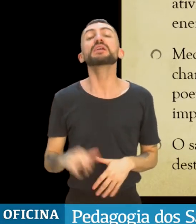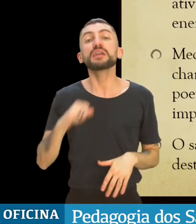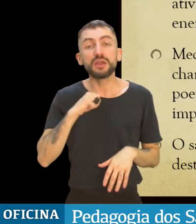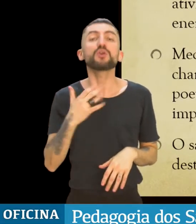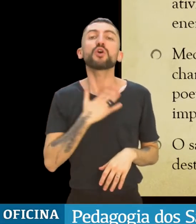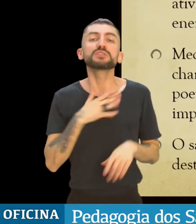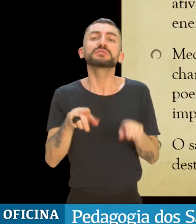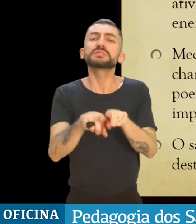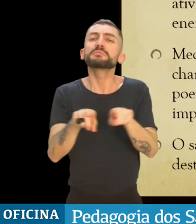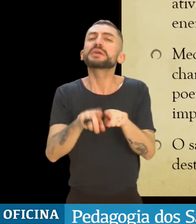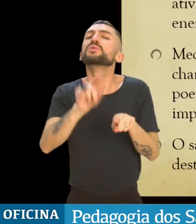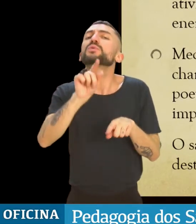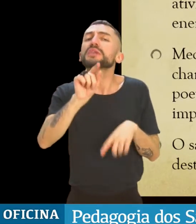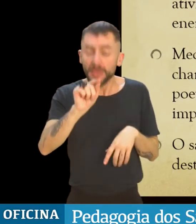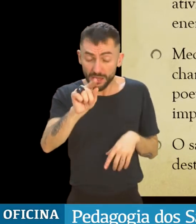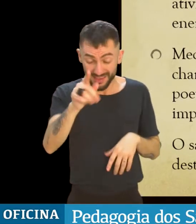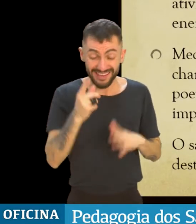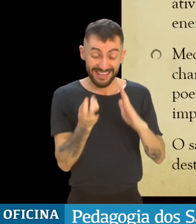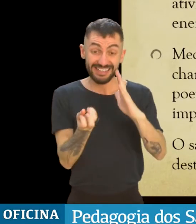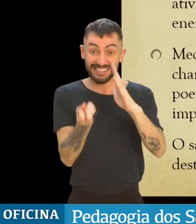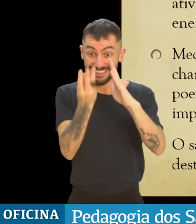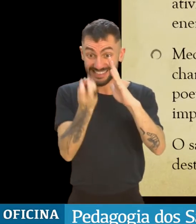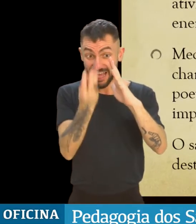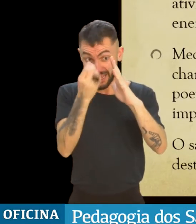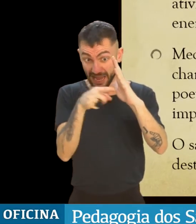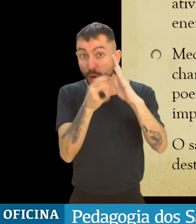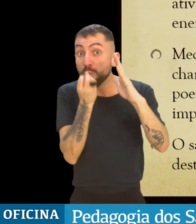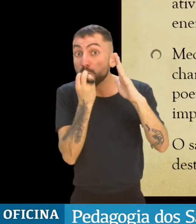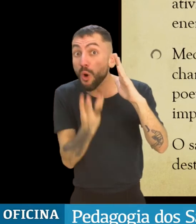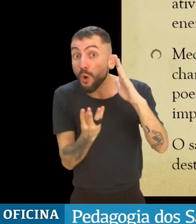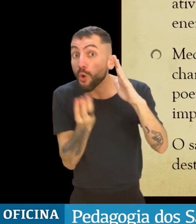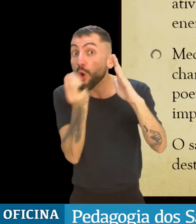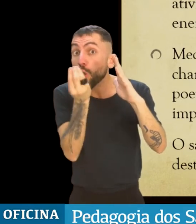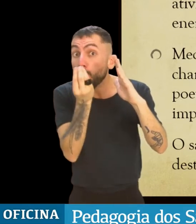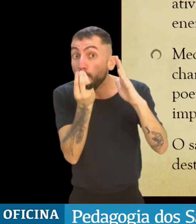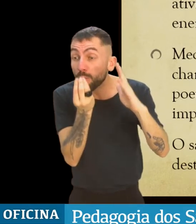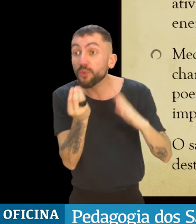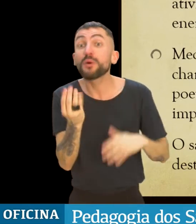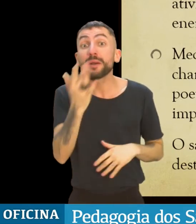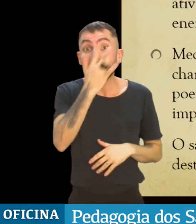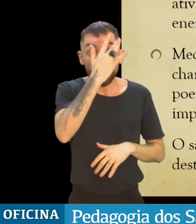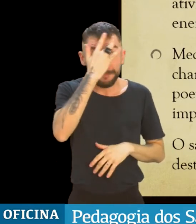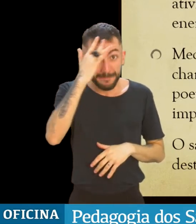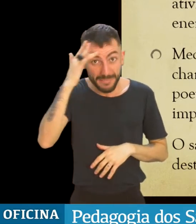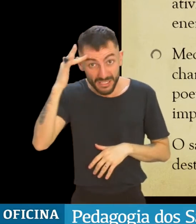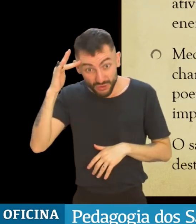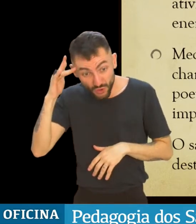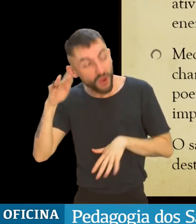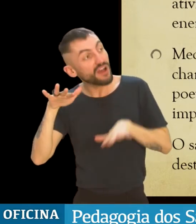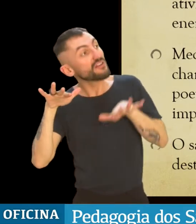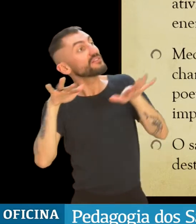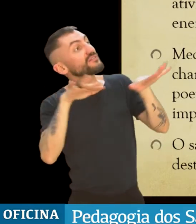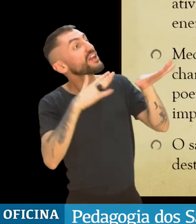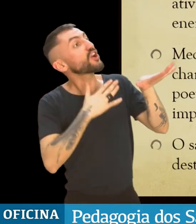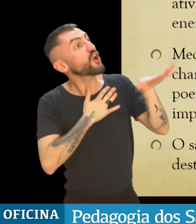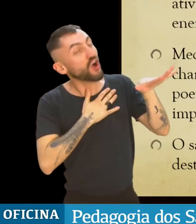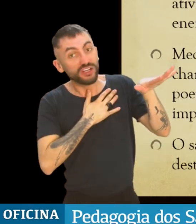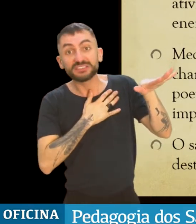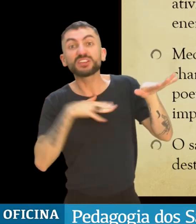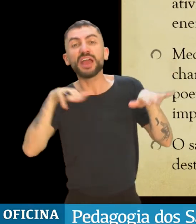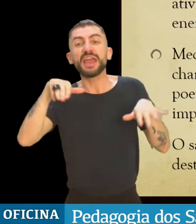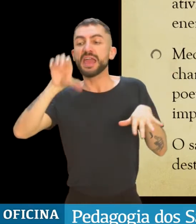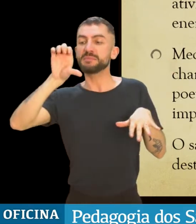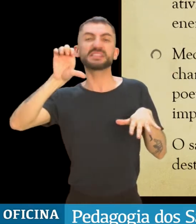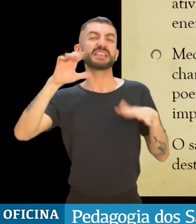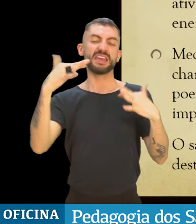brincar é que o sarau é bom quando as apresentações aparecem, não o apresentador. A gente lembrar, sarau